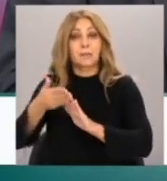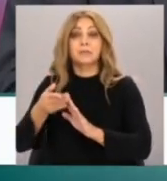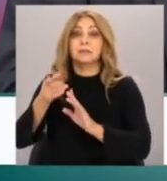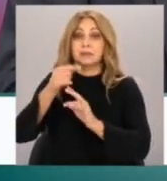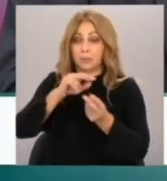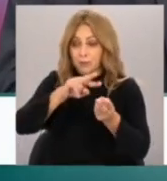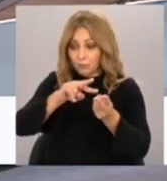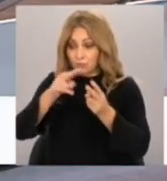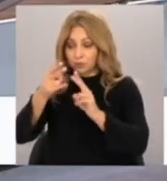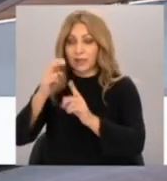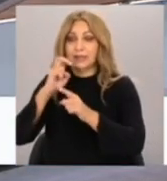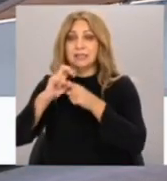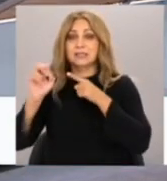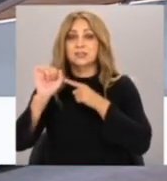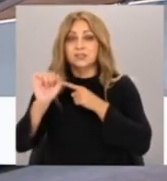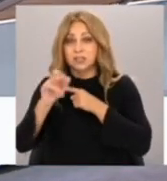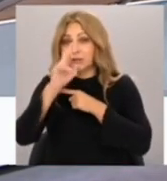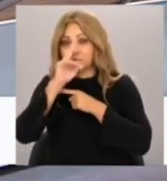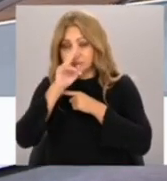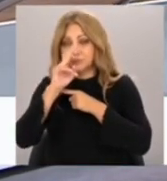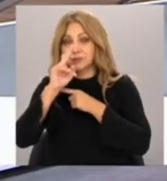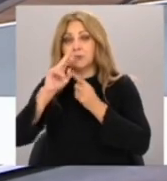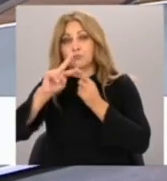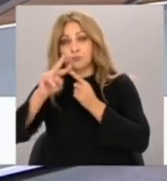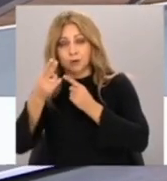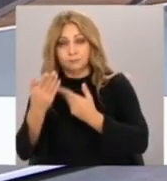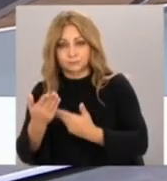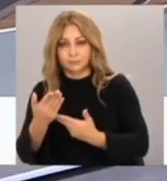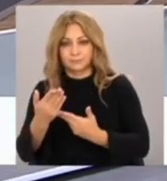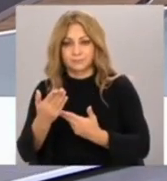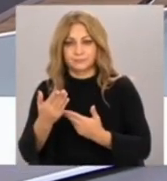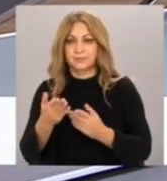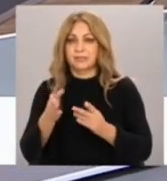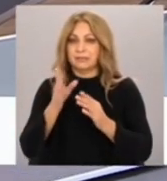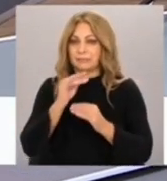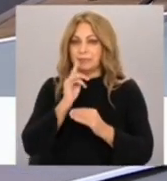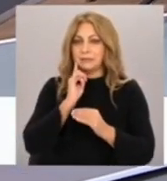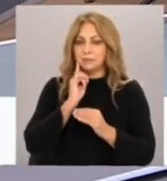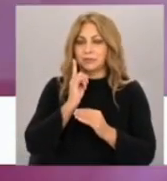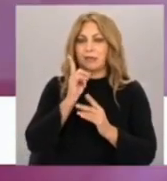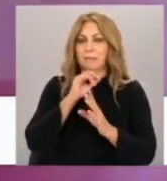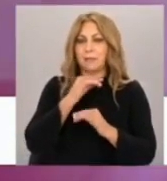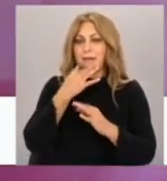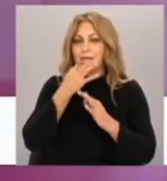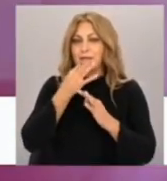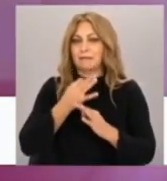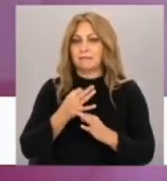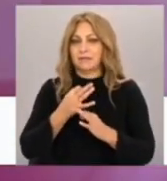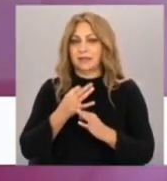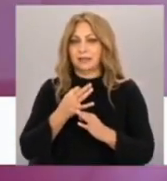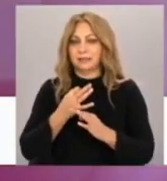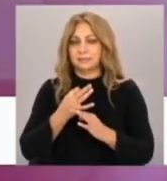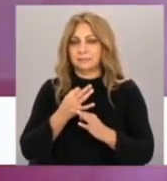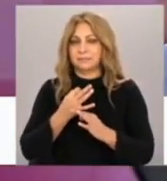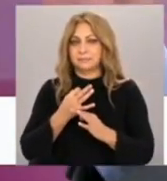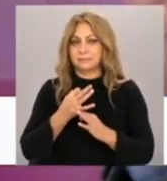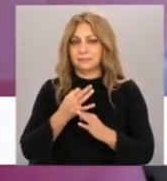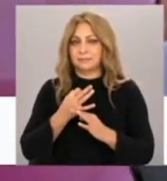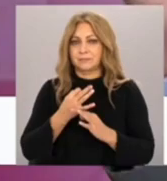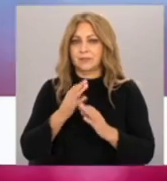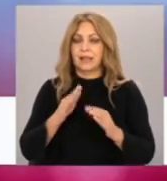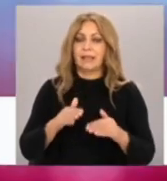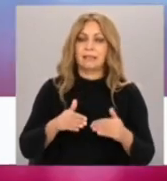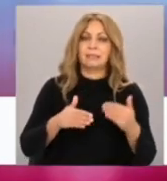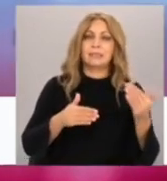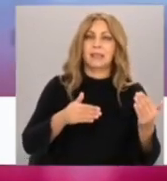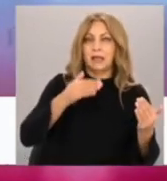que daqui a produção de energia que era do produto como um todo e isso é mais importante mais eficaz do que estar com a dar